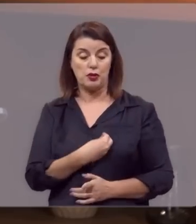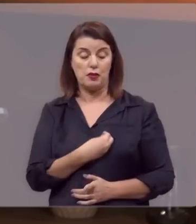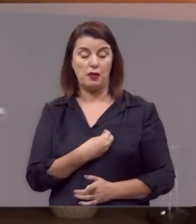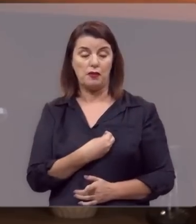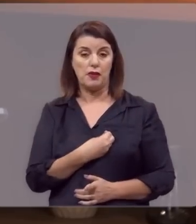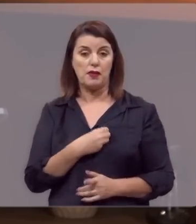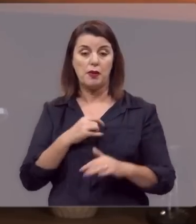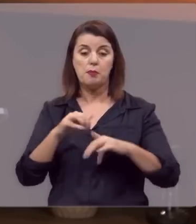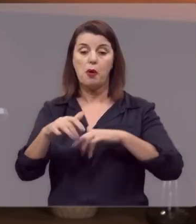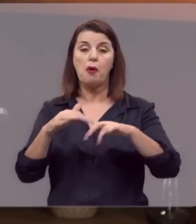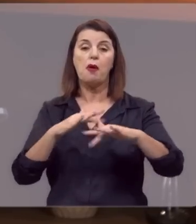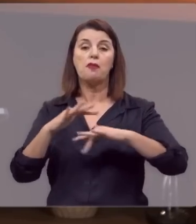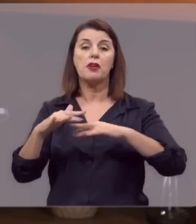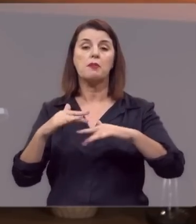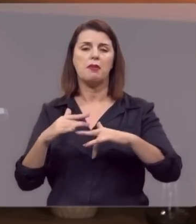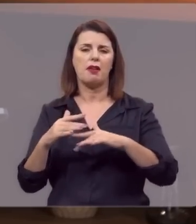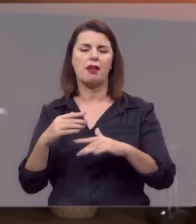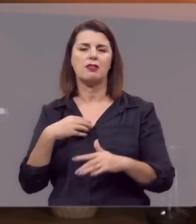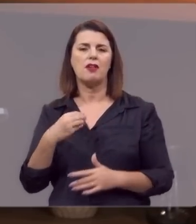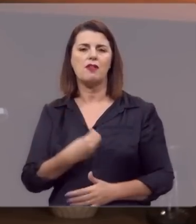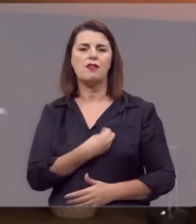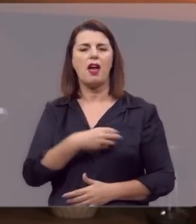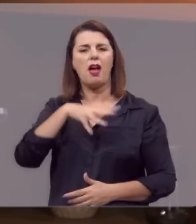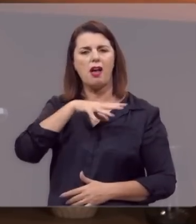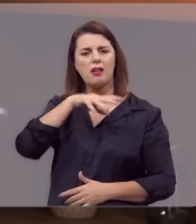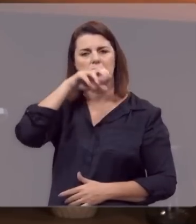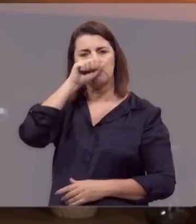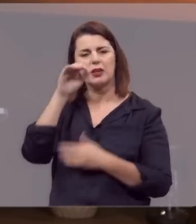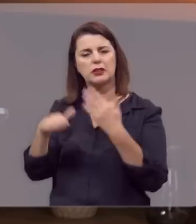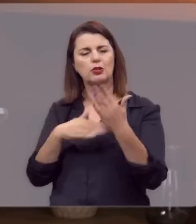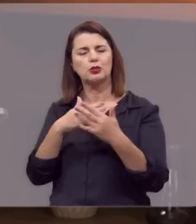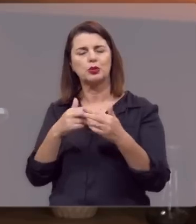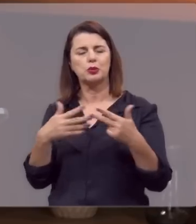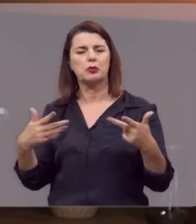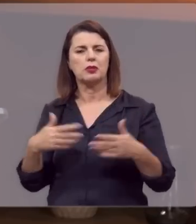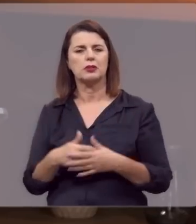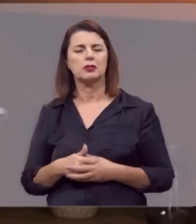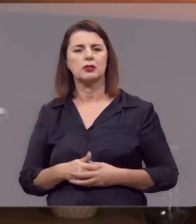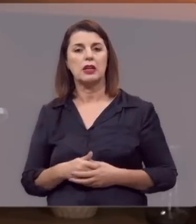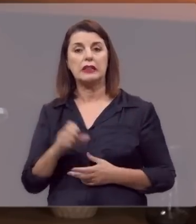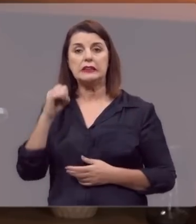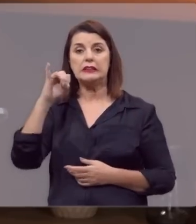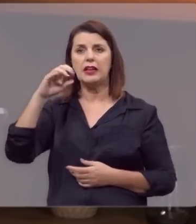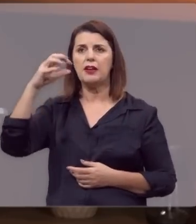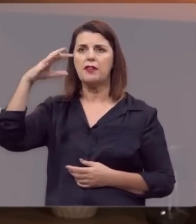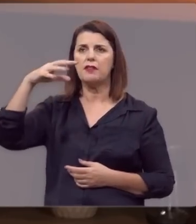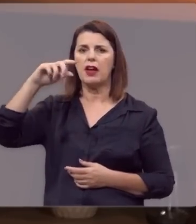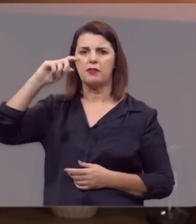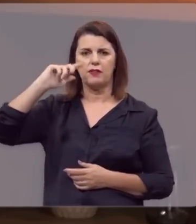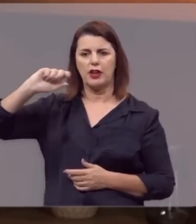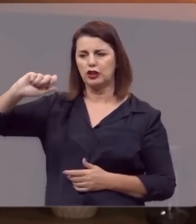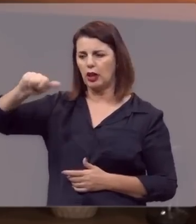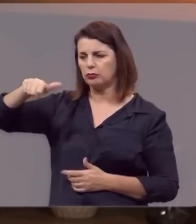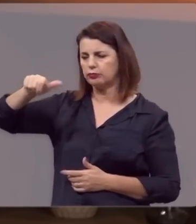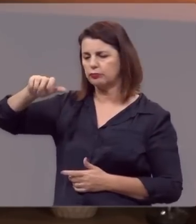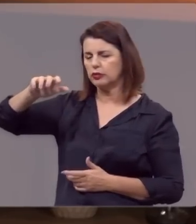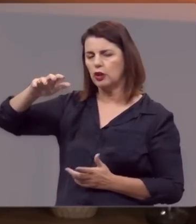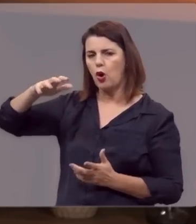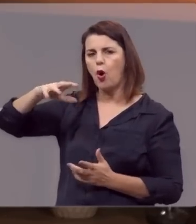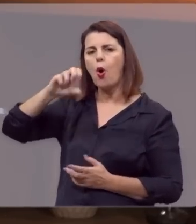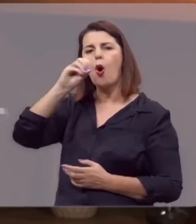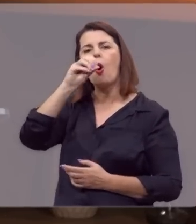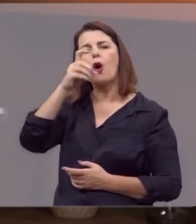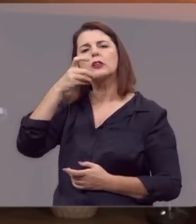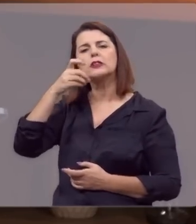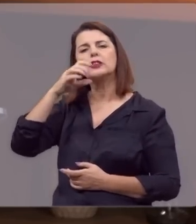Ele que nos dá a vida, a respiração e tudo mais. Se ele fechar a torneira do oxigênio, você e eu caímos e